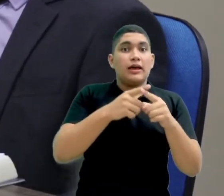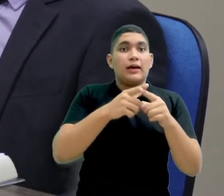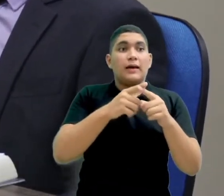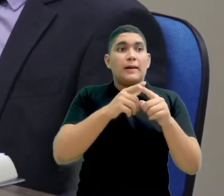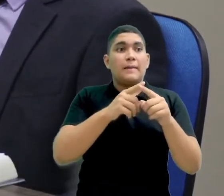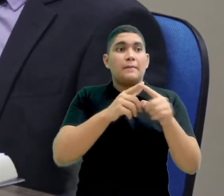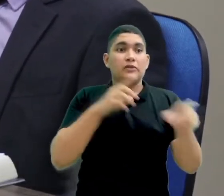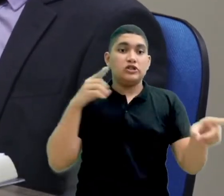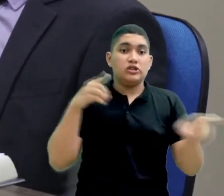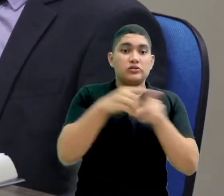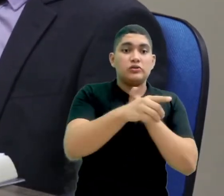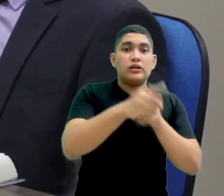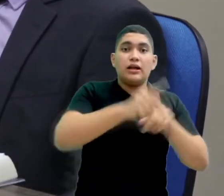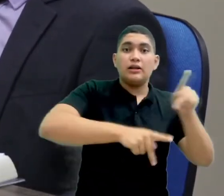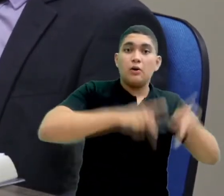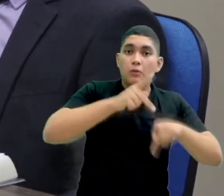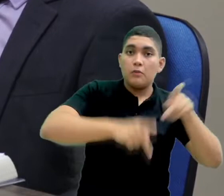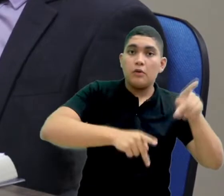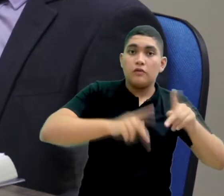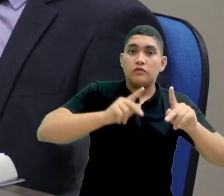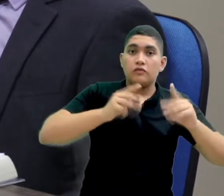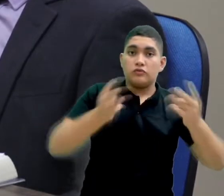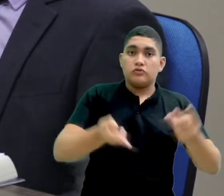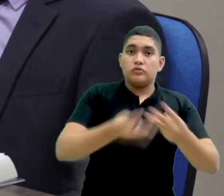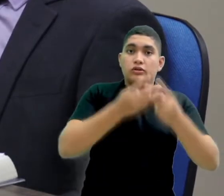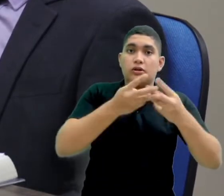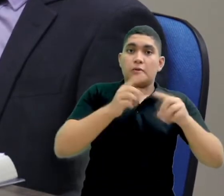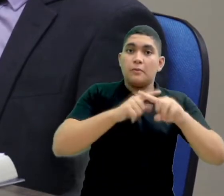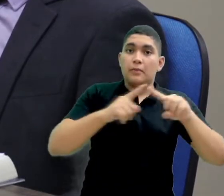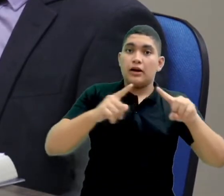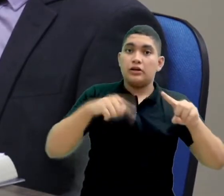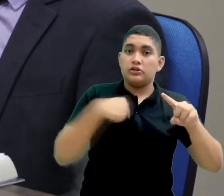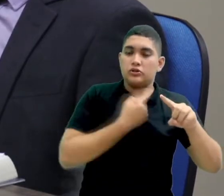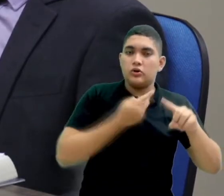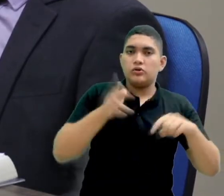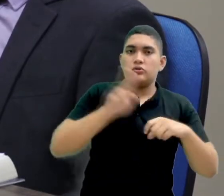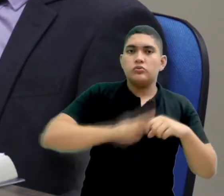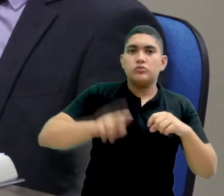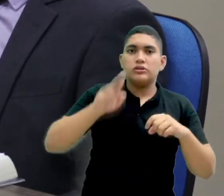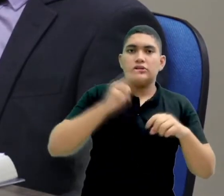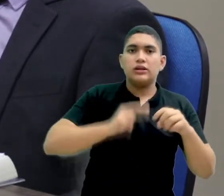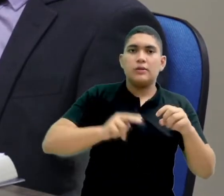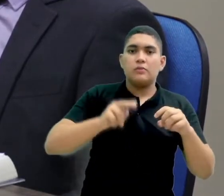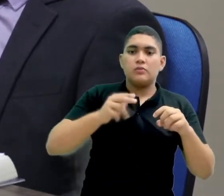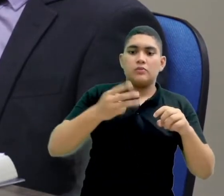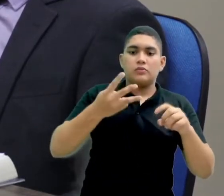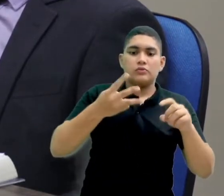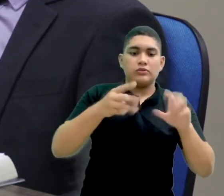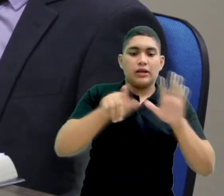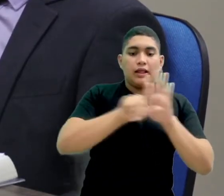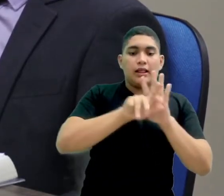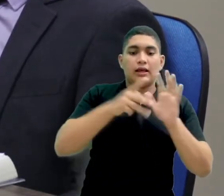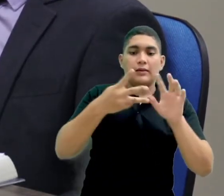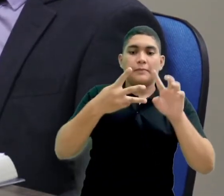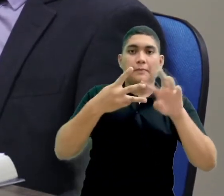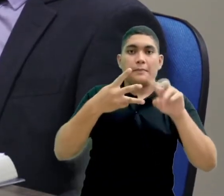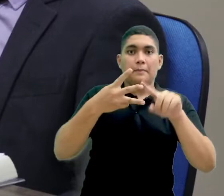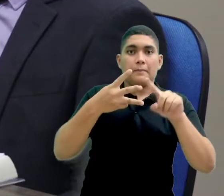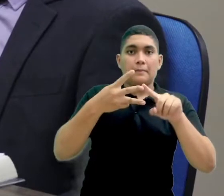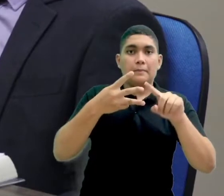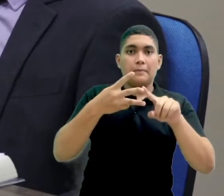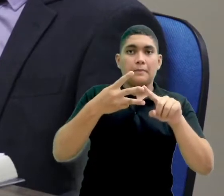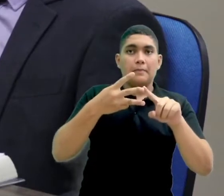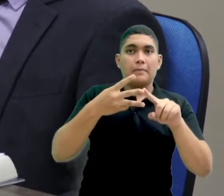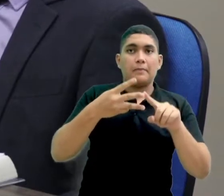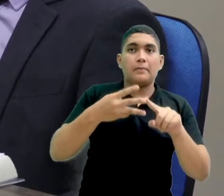nós ficamos com o aspecto moral. E quando Jesus diz, não matarás, esse princípio,